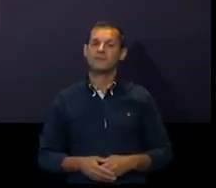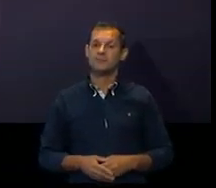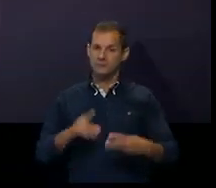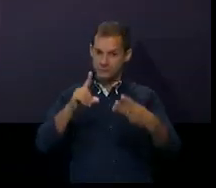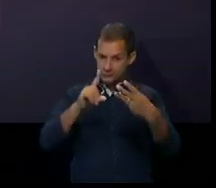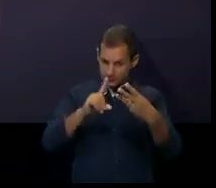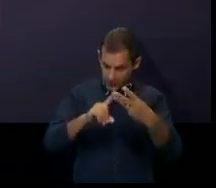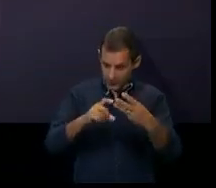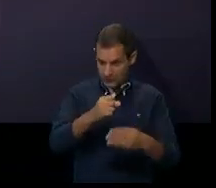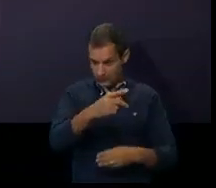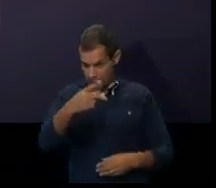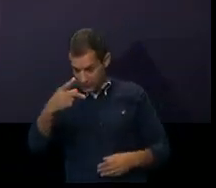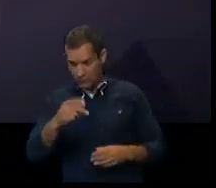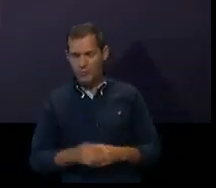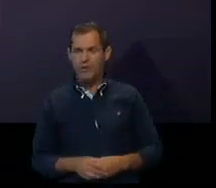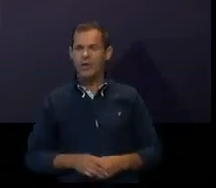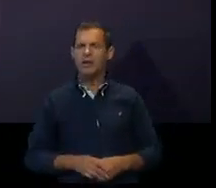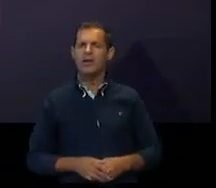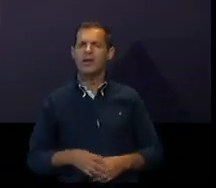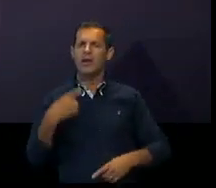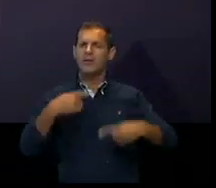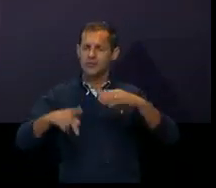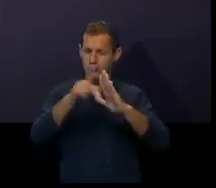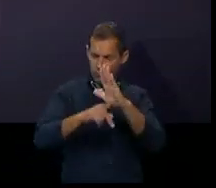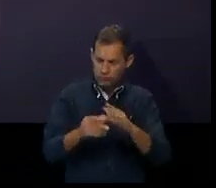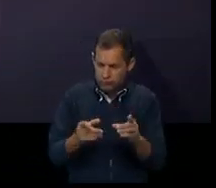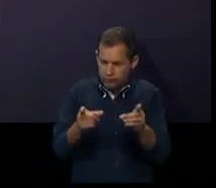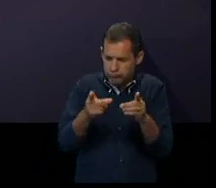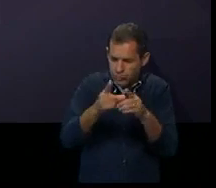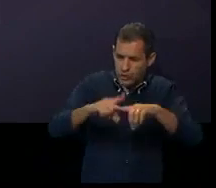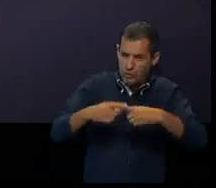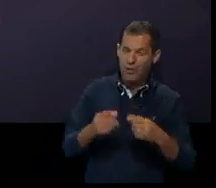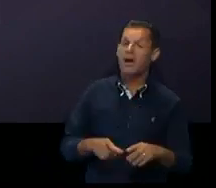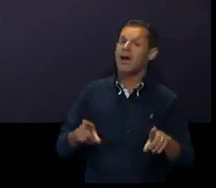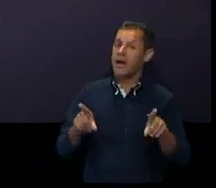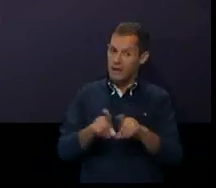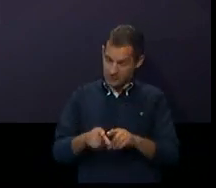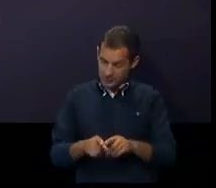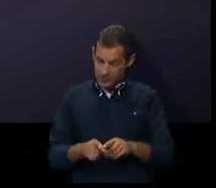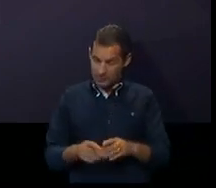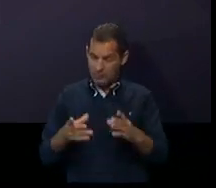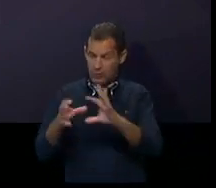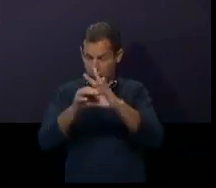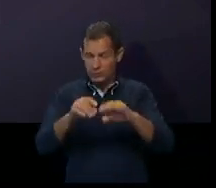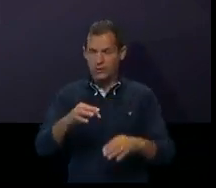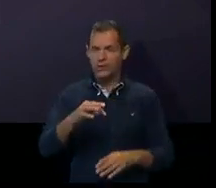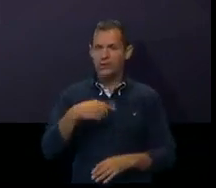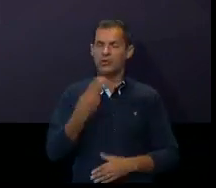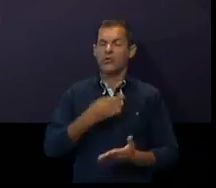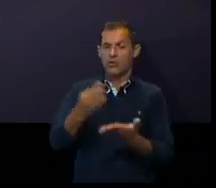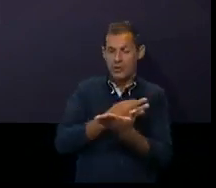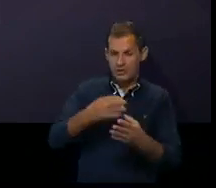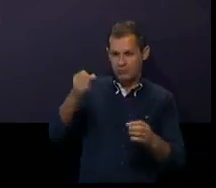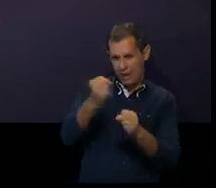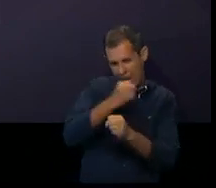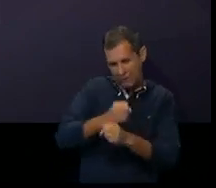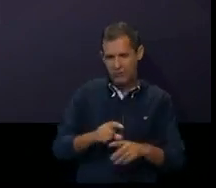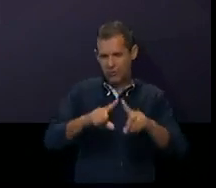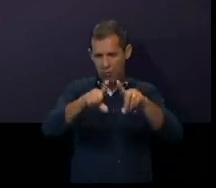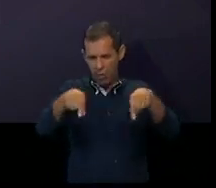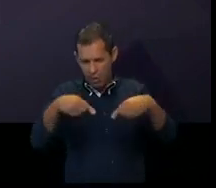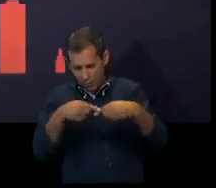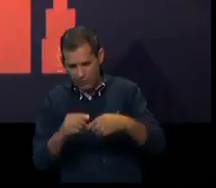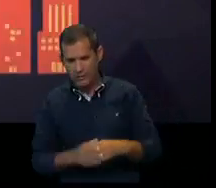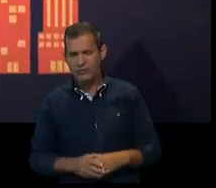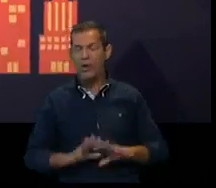A SP de número 3 se tratou de um projeto menor, porém não menos complexo. Foi nossa tarefa a reforma do salão de entrada